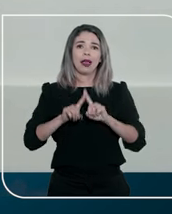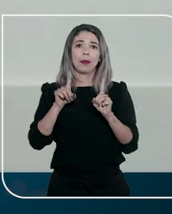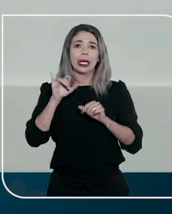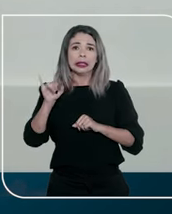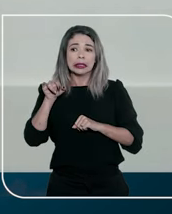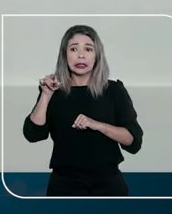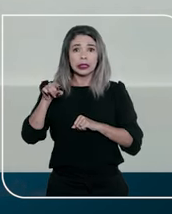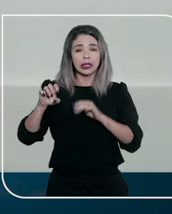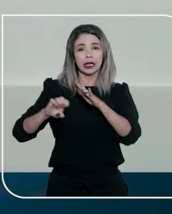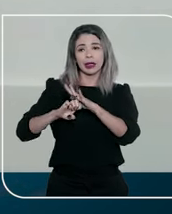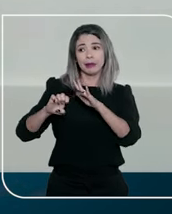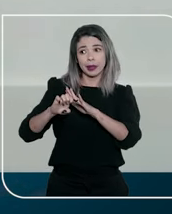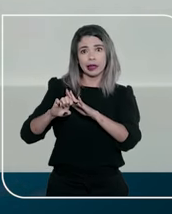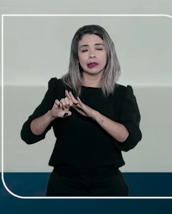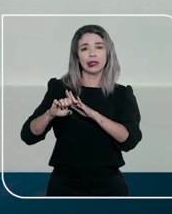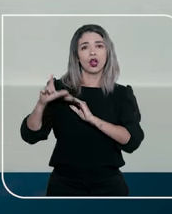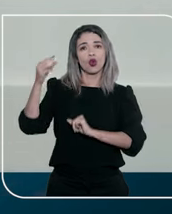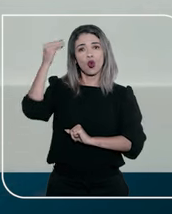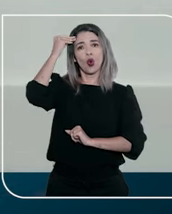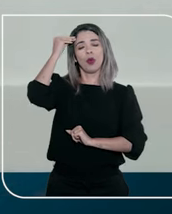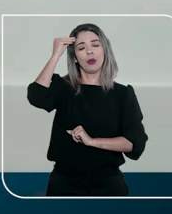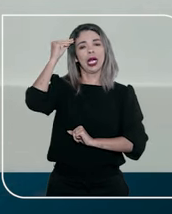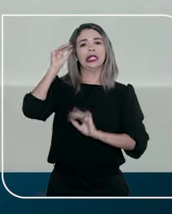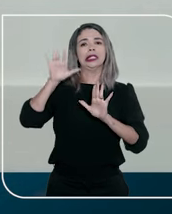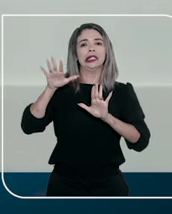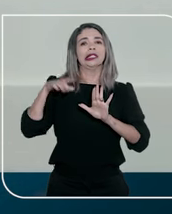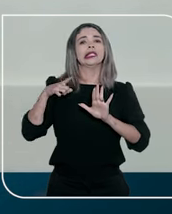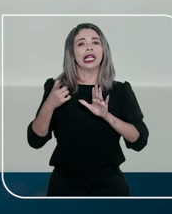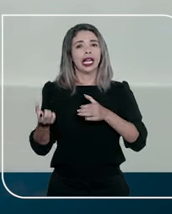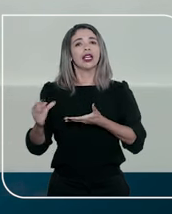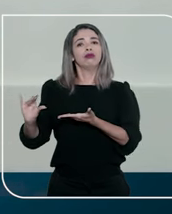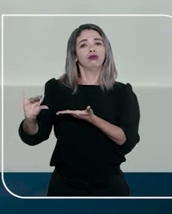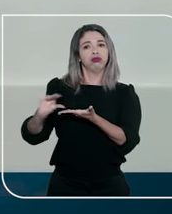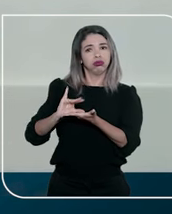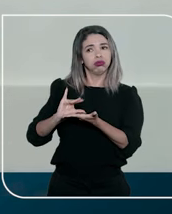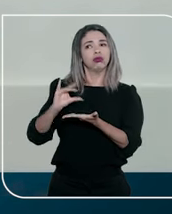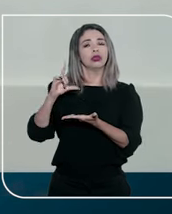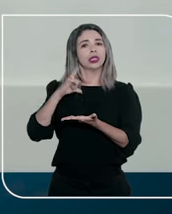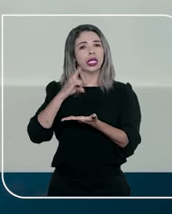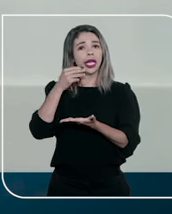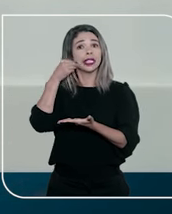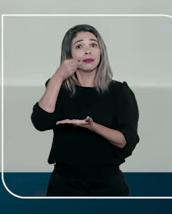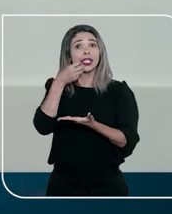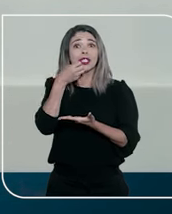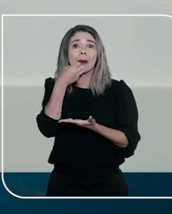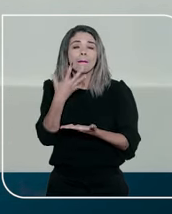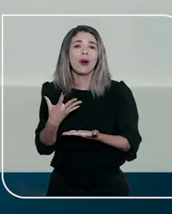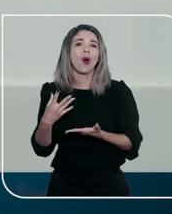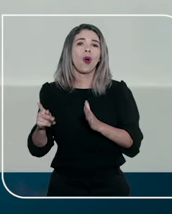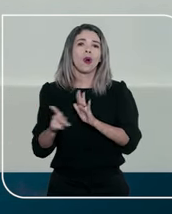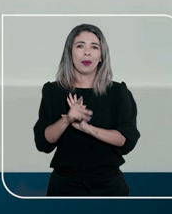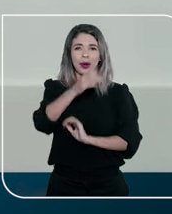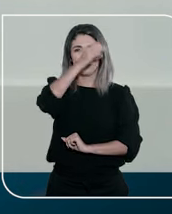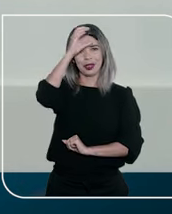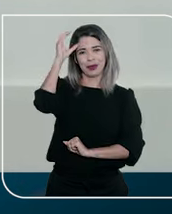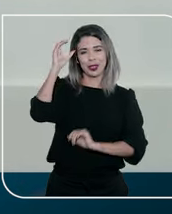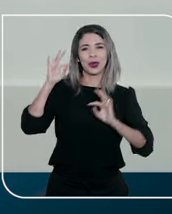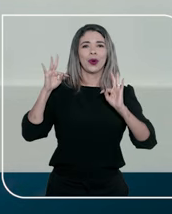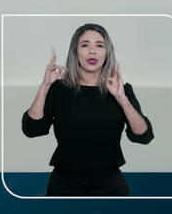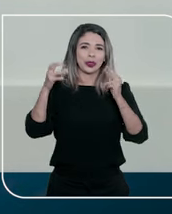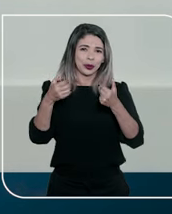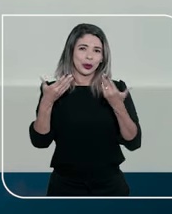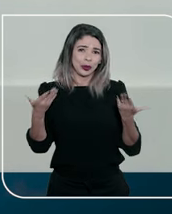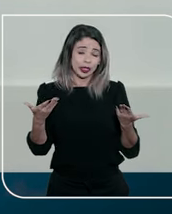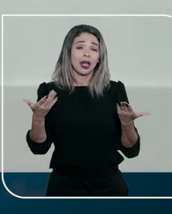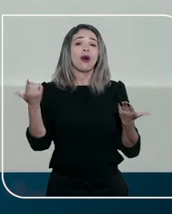ela tem o máximo de interesse de reter aquele cliente, de dar uma boa experiência de viagem àquele cliente. Então, que seja